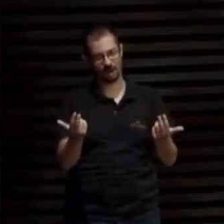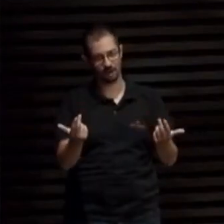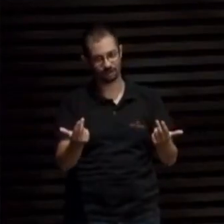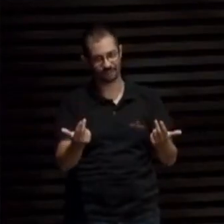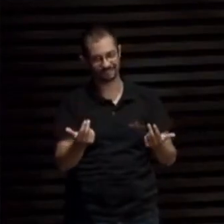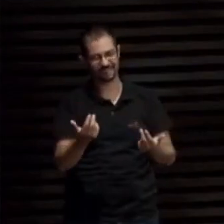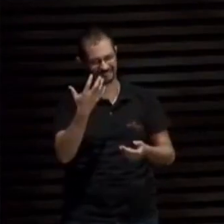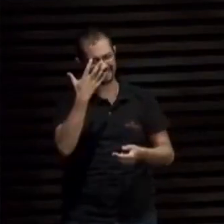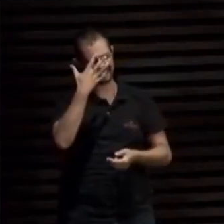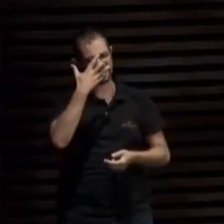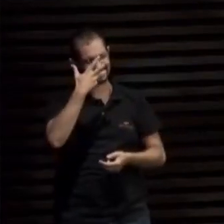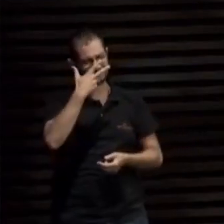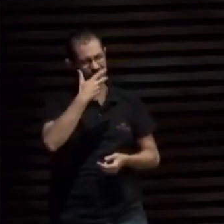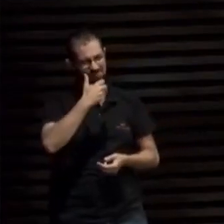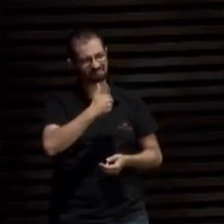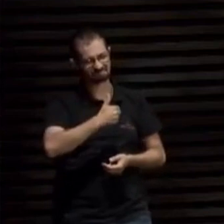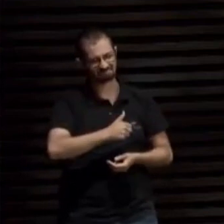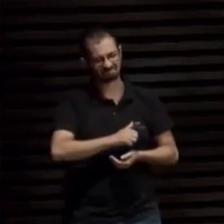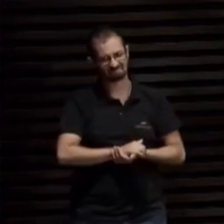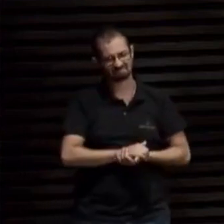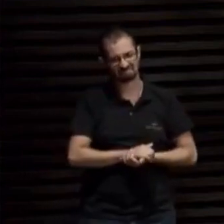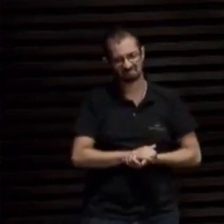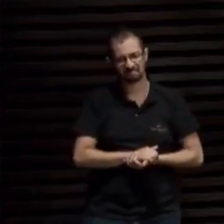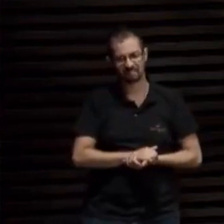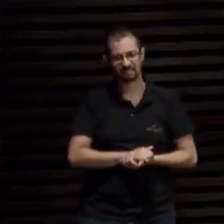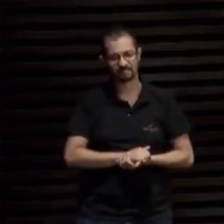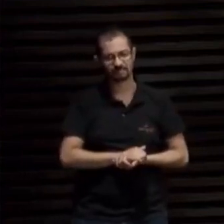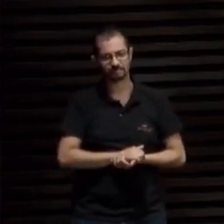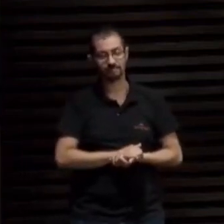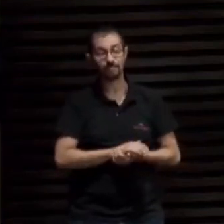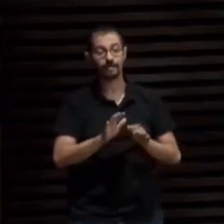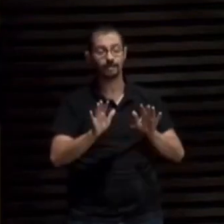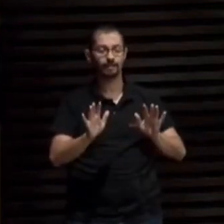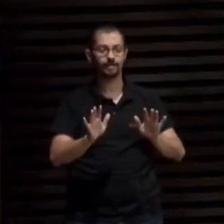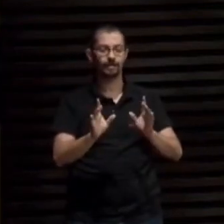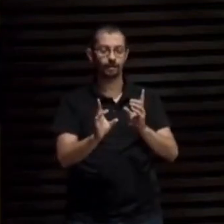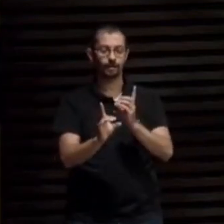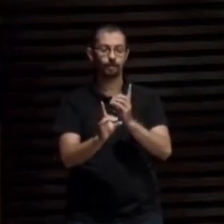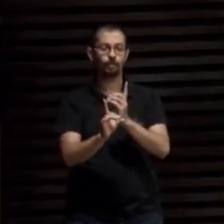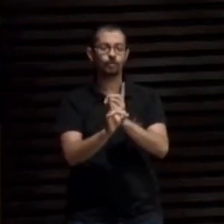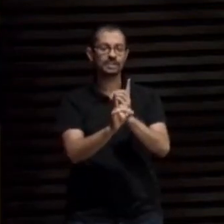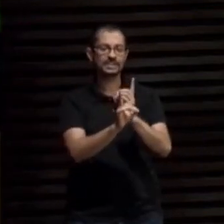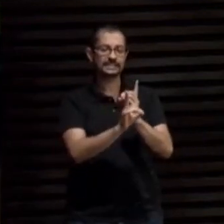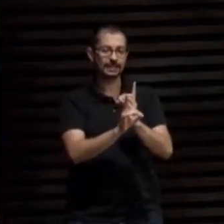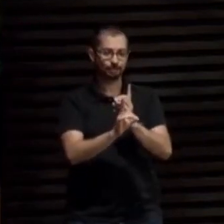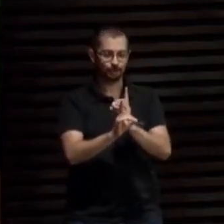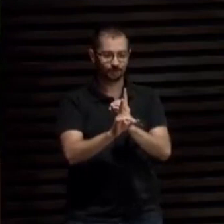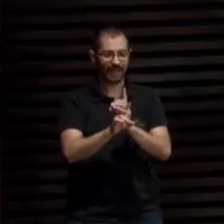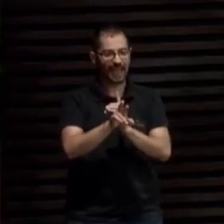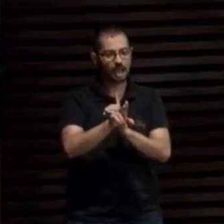uma noite toda com vocês com isso aqui. Os discípulos são o núcleo